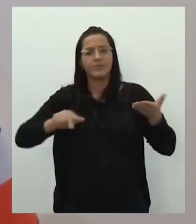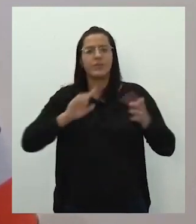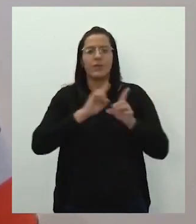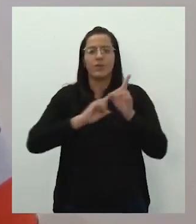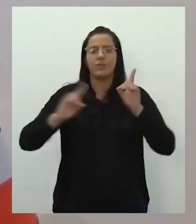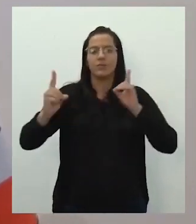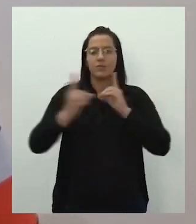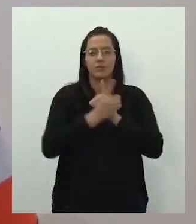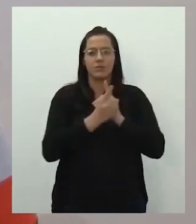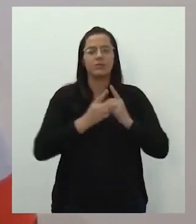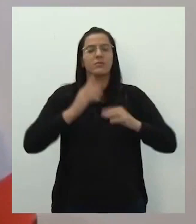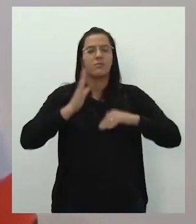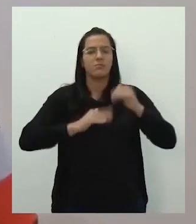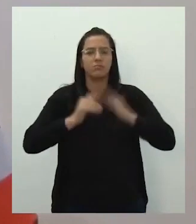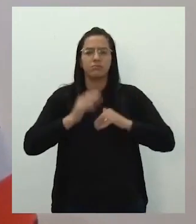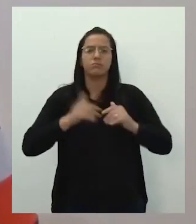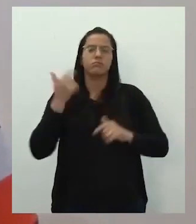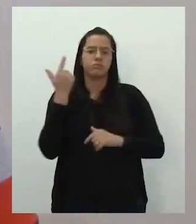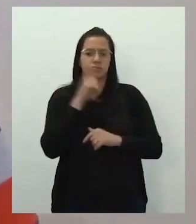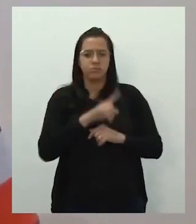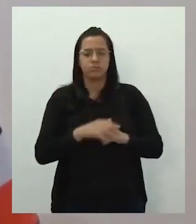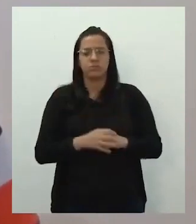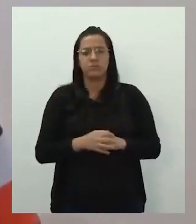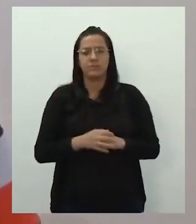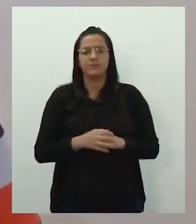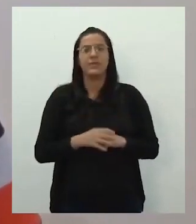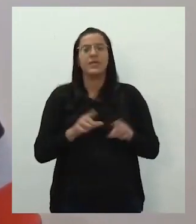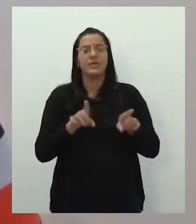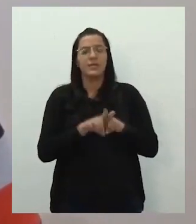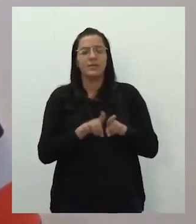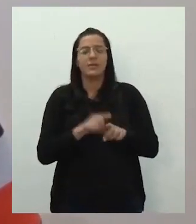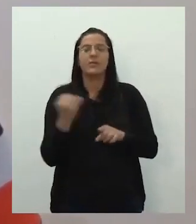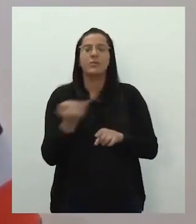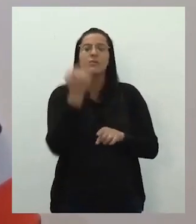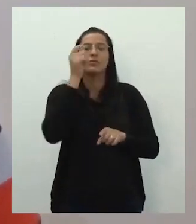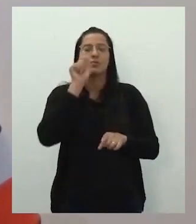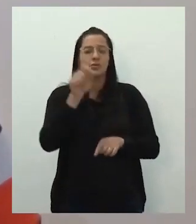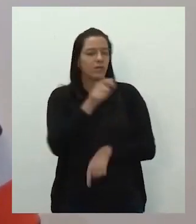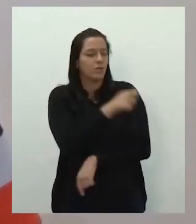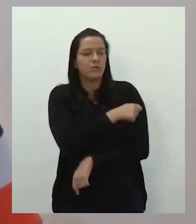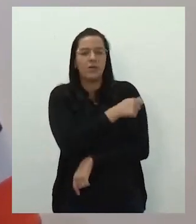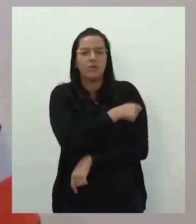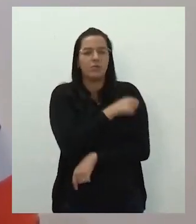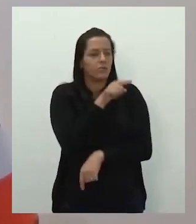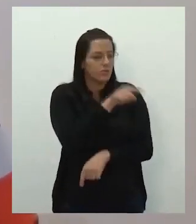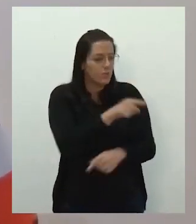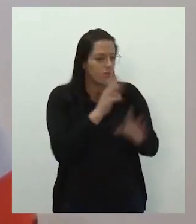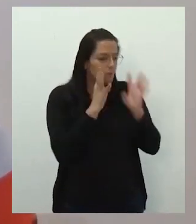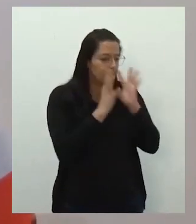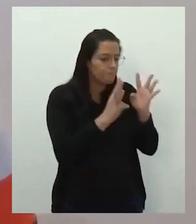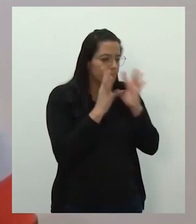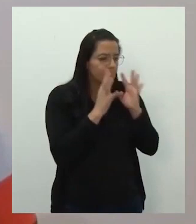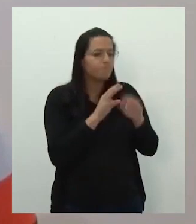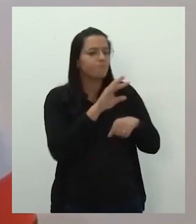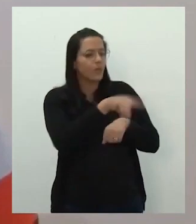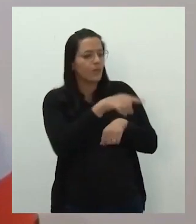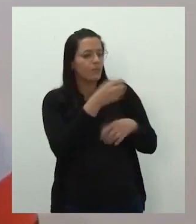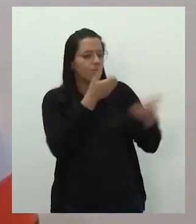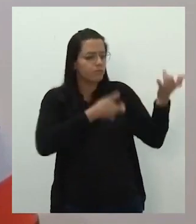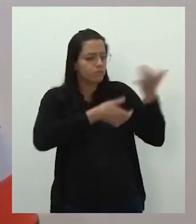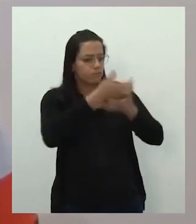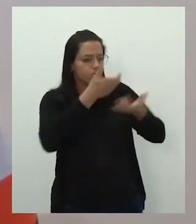prática. Também é importante ouvir os estudantes, pois precisamos saber a opinião do público para o qual